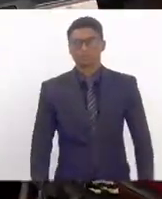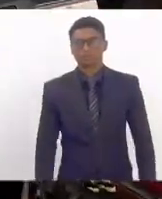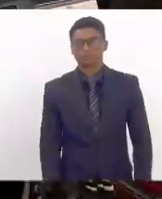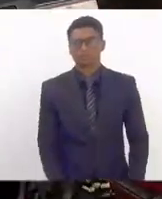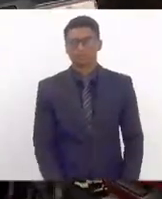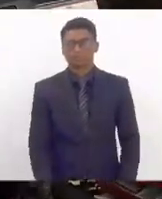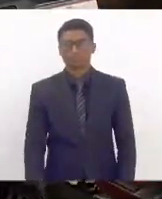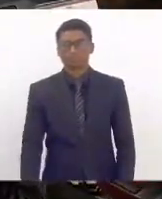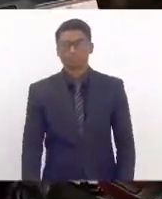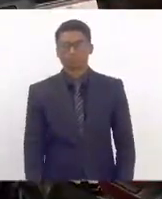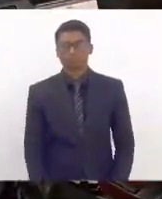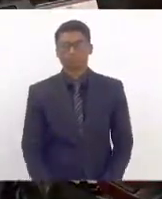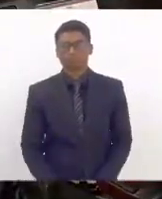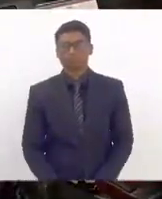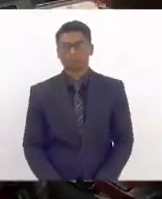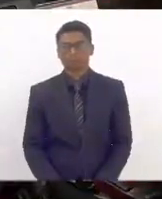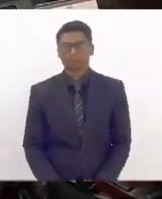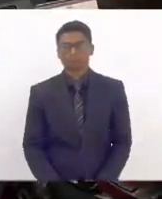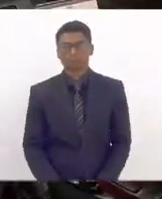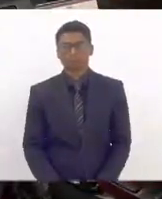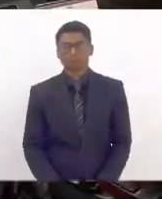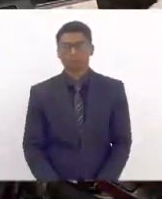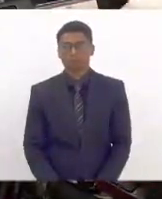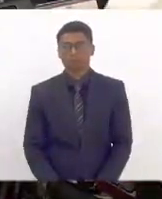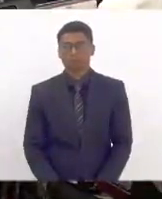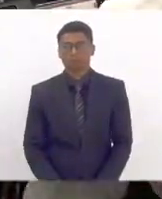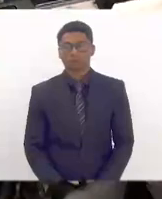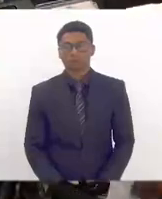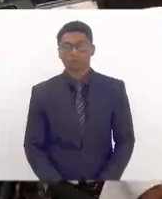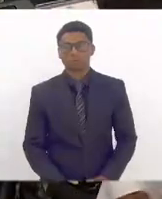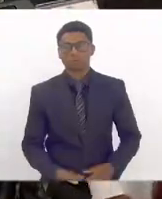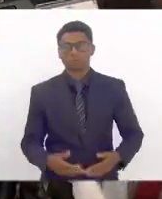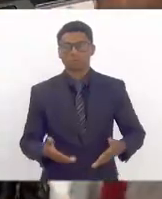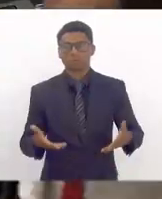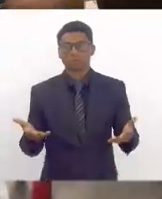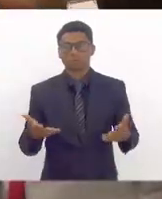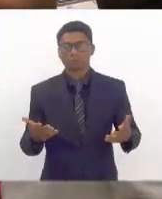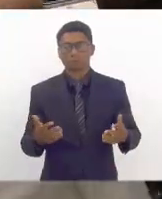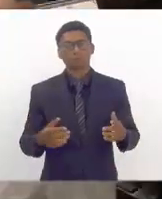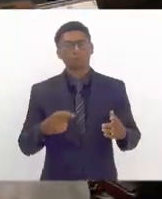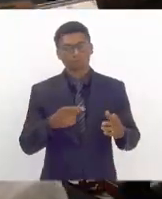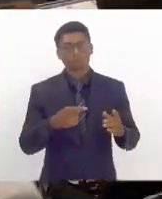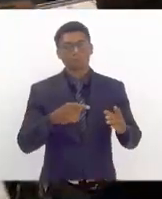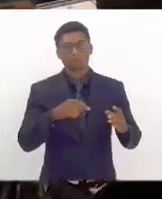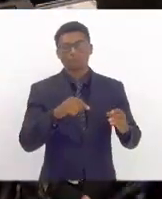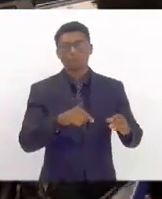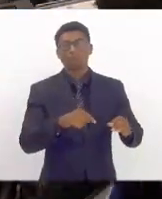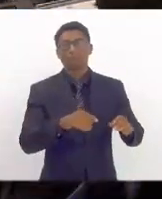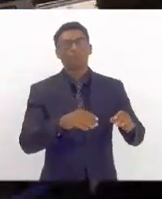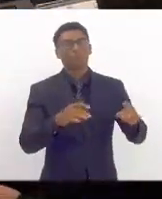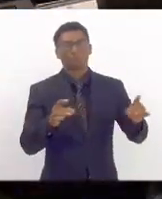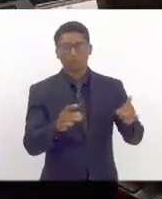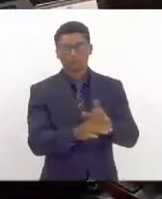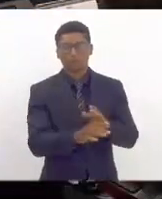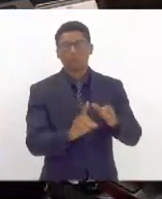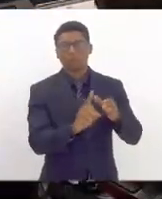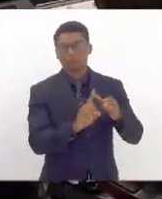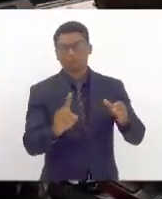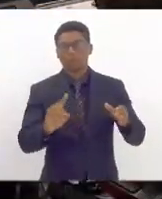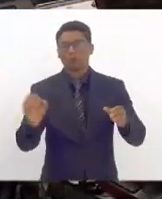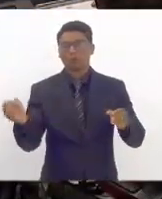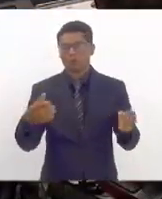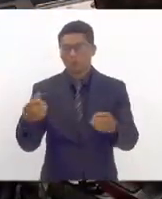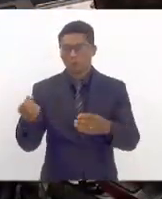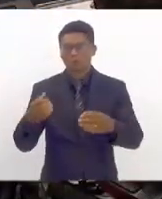e como disse a nossa Guerreira que tá fechando um ciclo agora que abra o novos ciclos novas construções onde